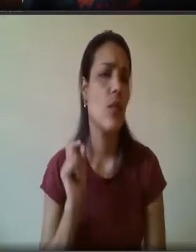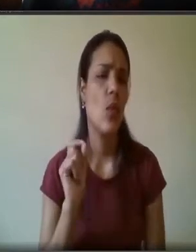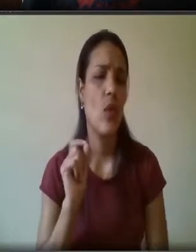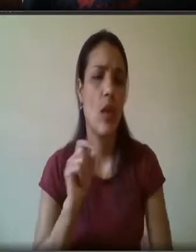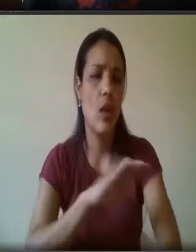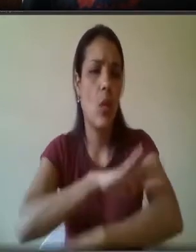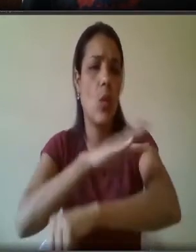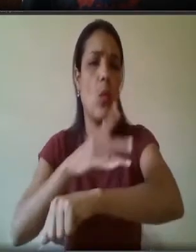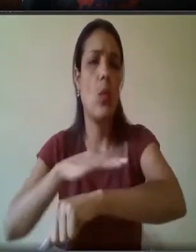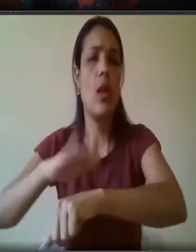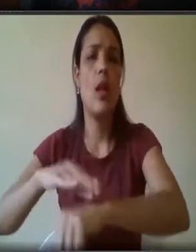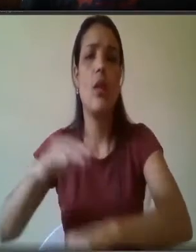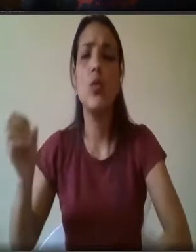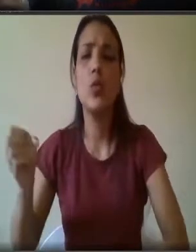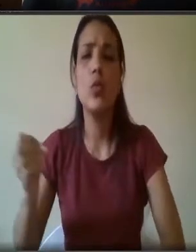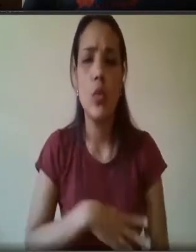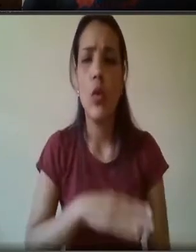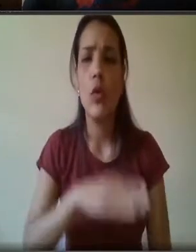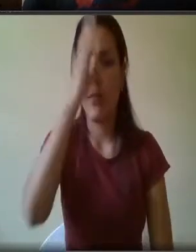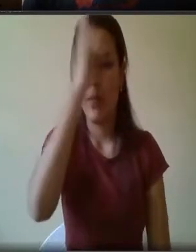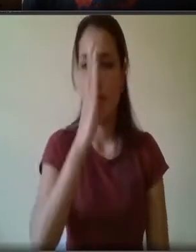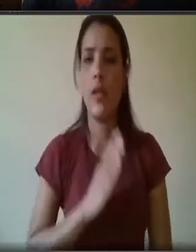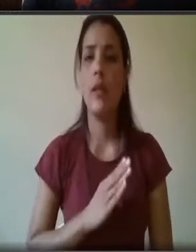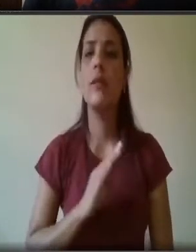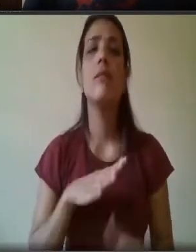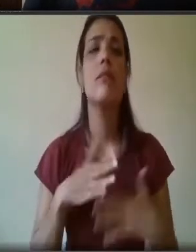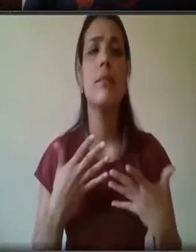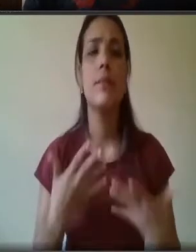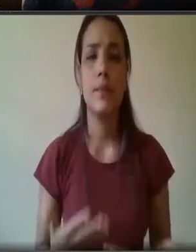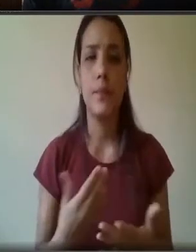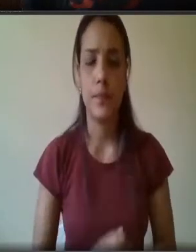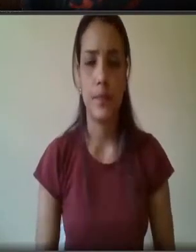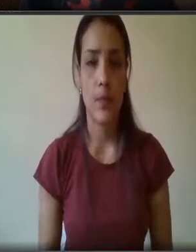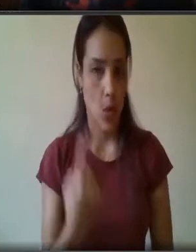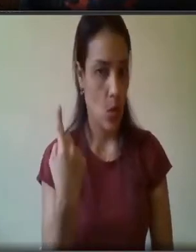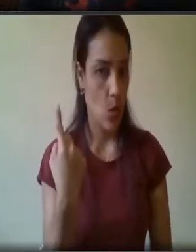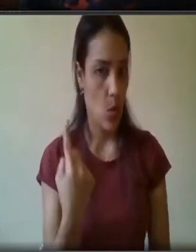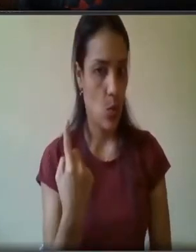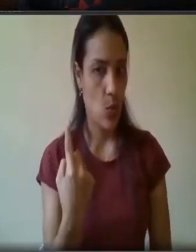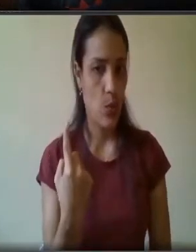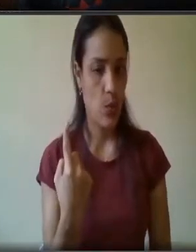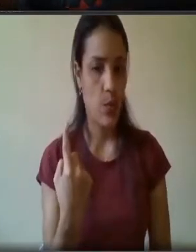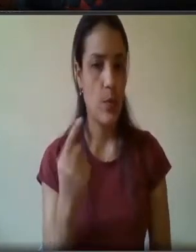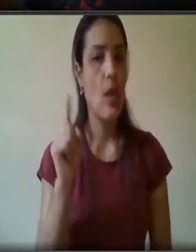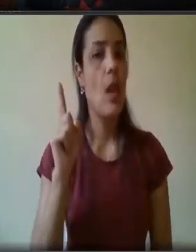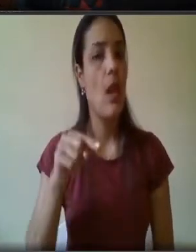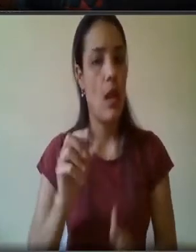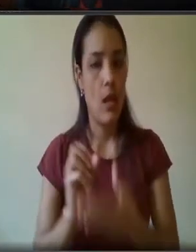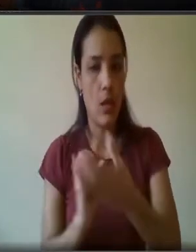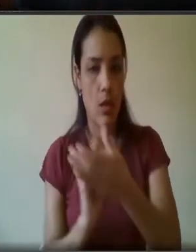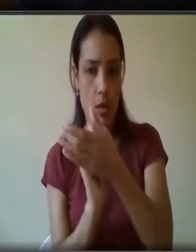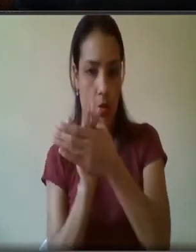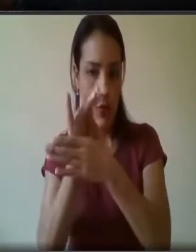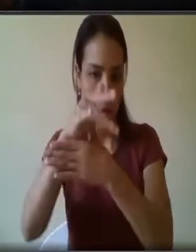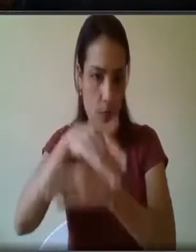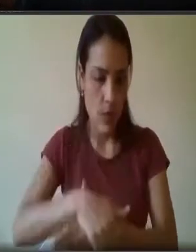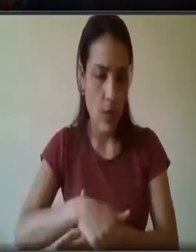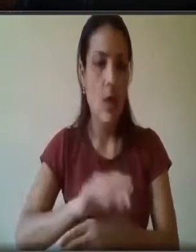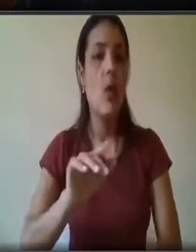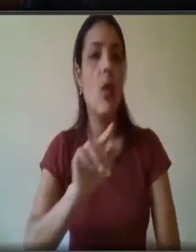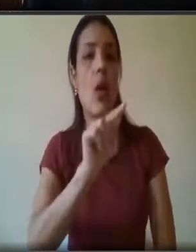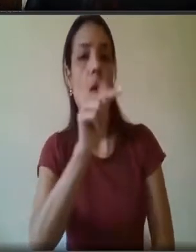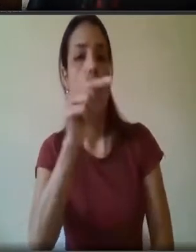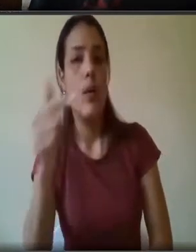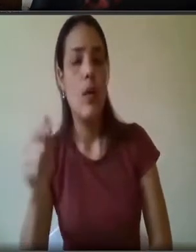jovem do Brasil? Um deles é os vulcões. As outras são as planícies, porque estão dentro das